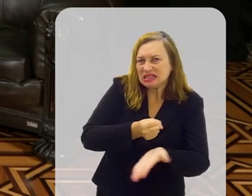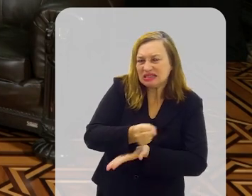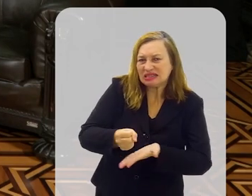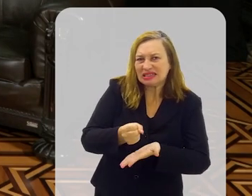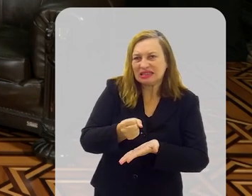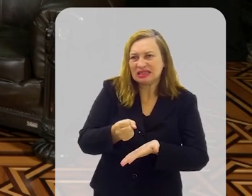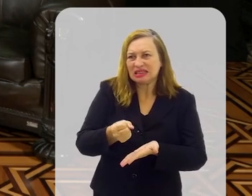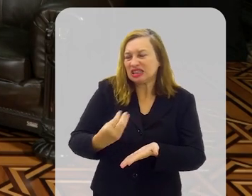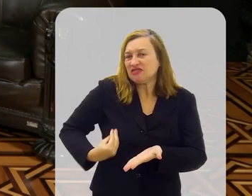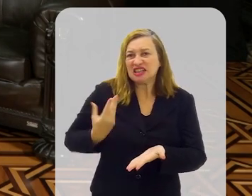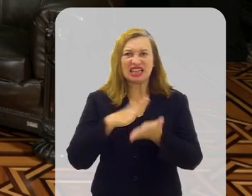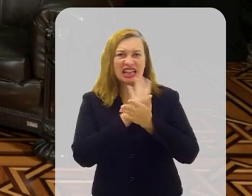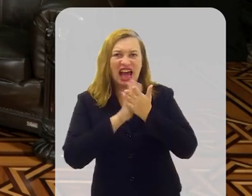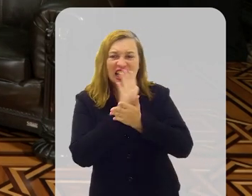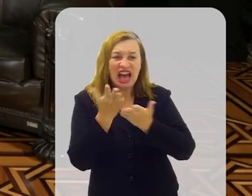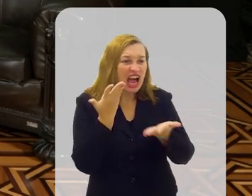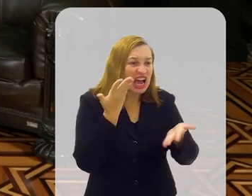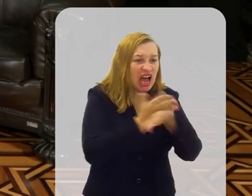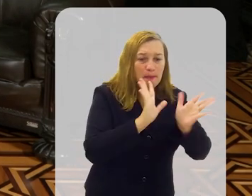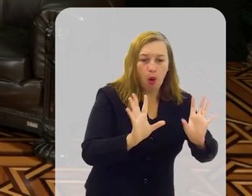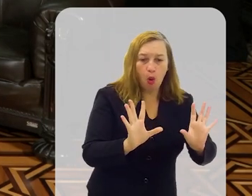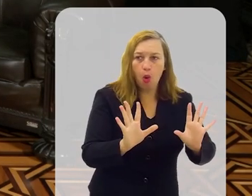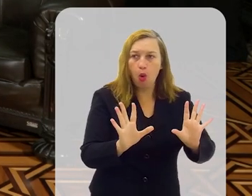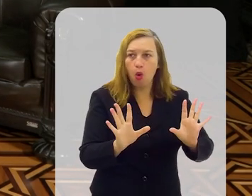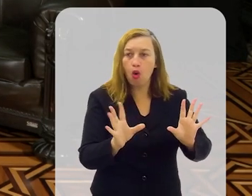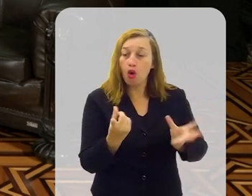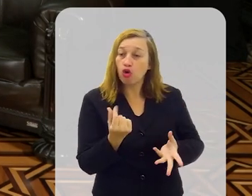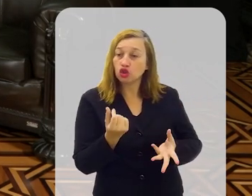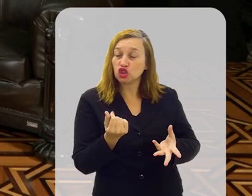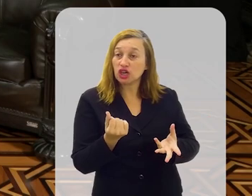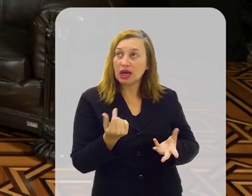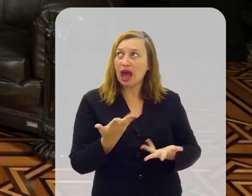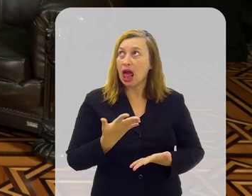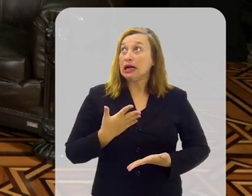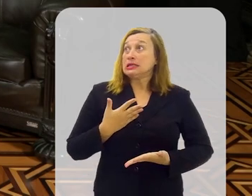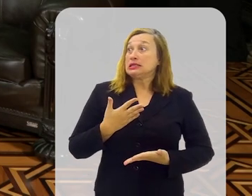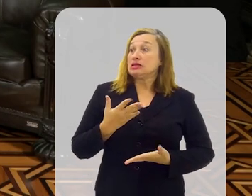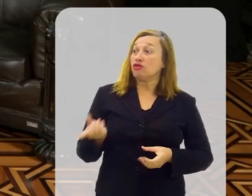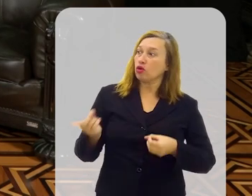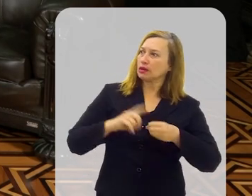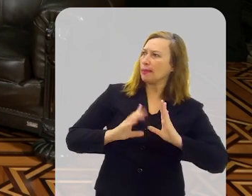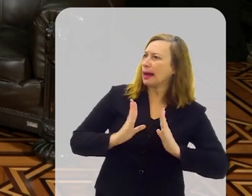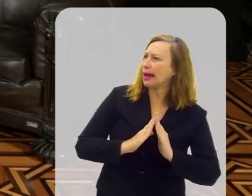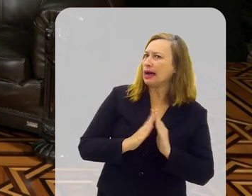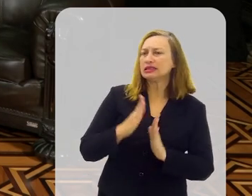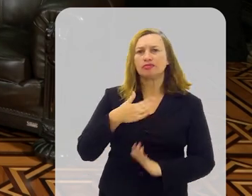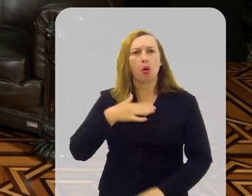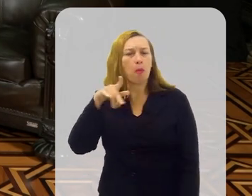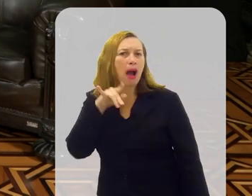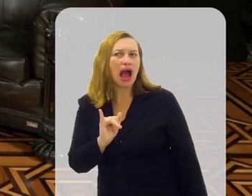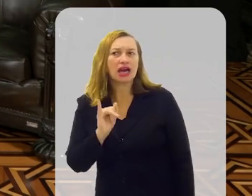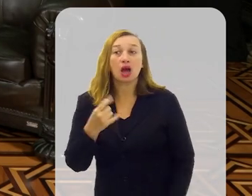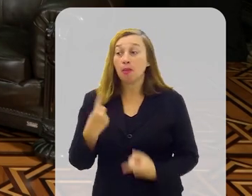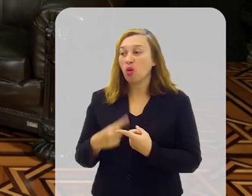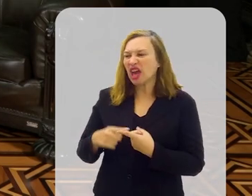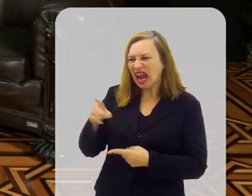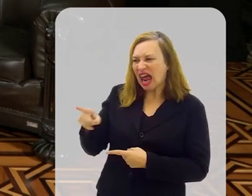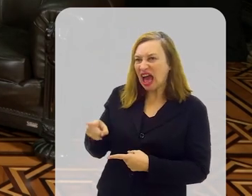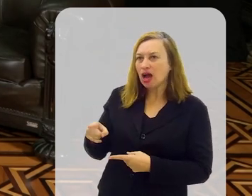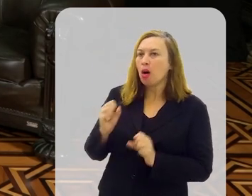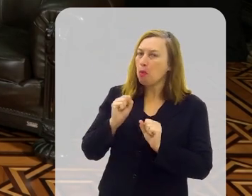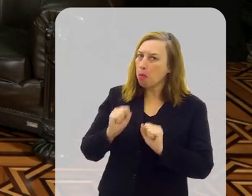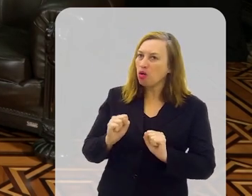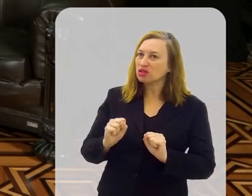base financeira. Acabou a grana, os amigos meteram o pé. Ele fala, tô lascado, vou voltar para casa de meu